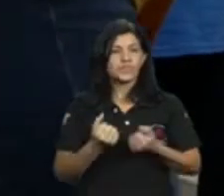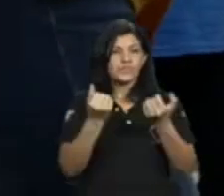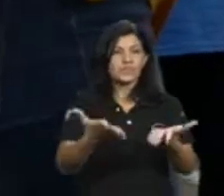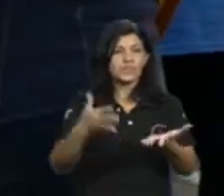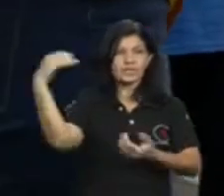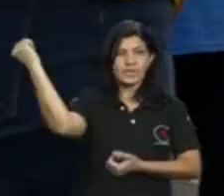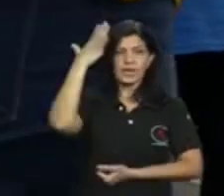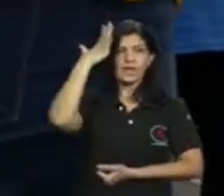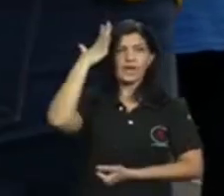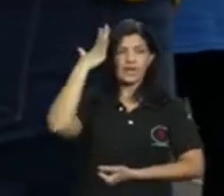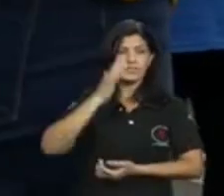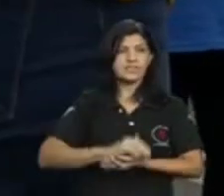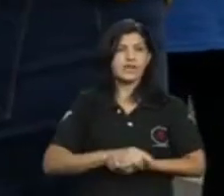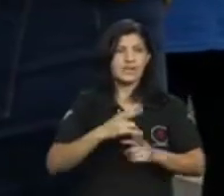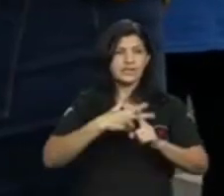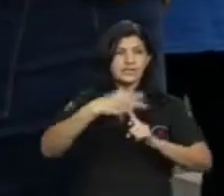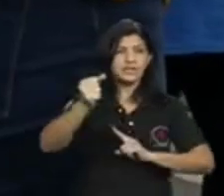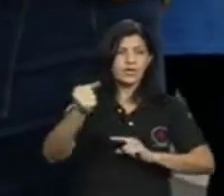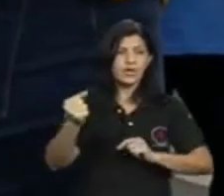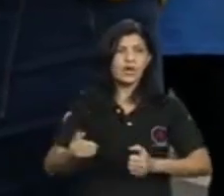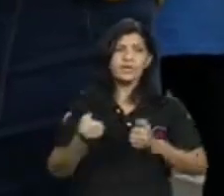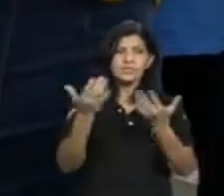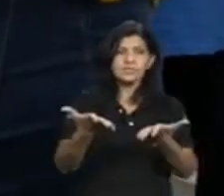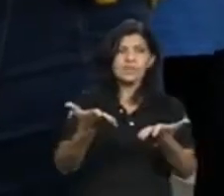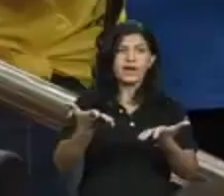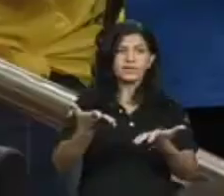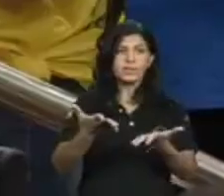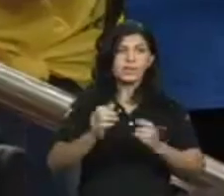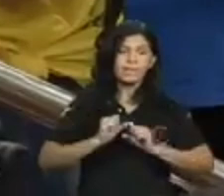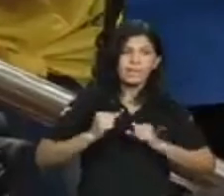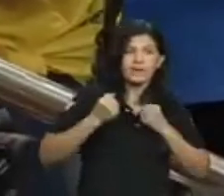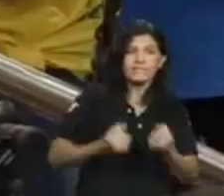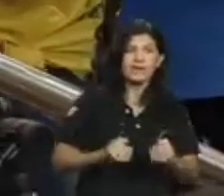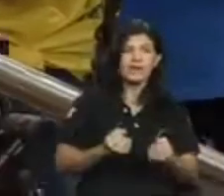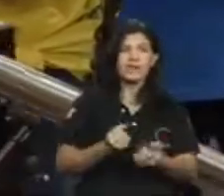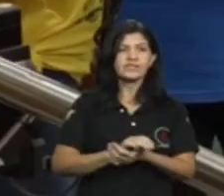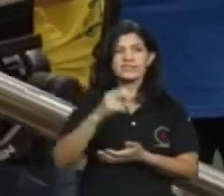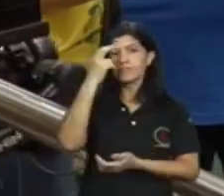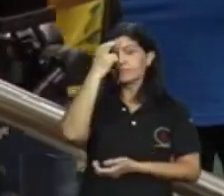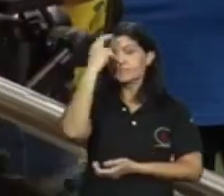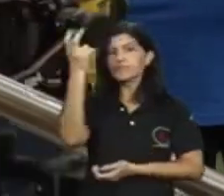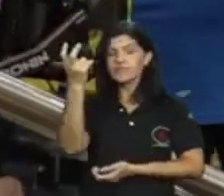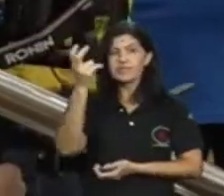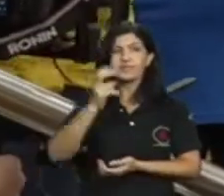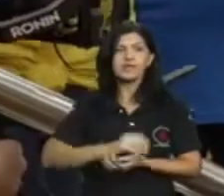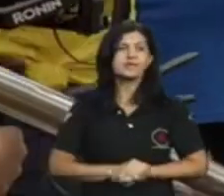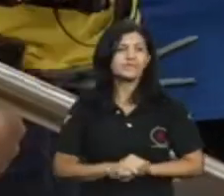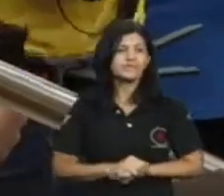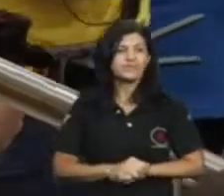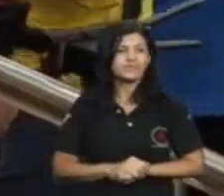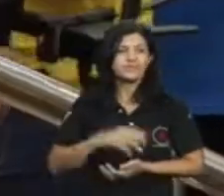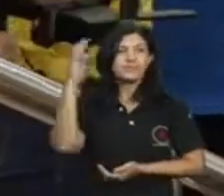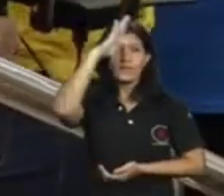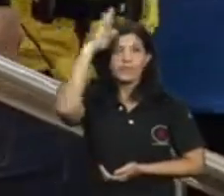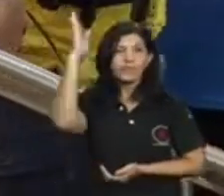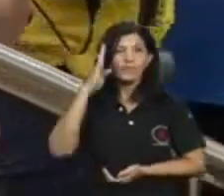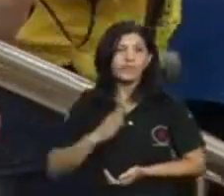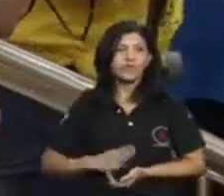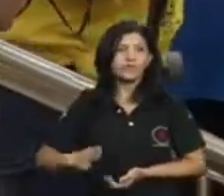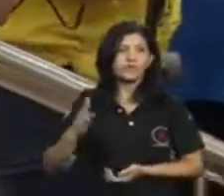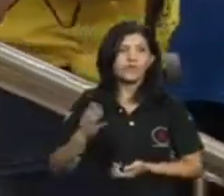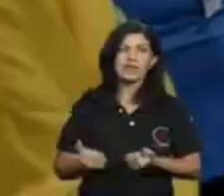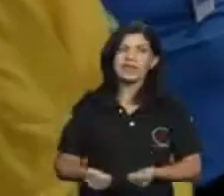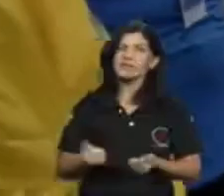graça, da vitória, da força, da sabedoria. Toma Bolsonaro nas tuas